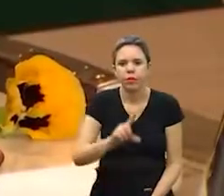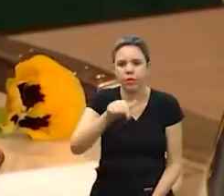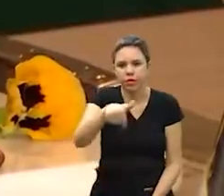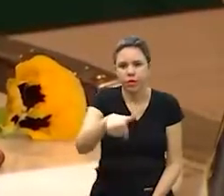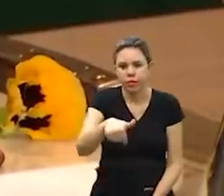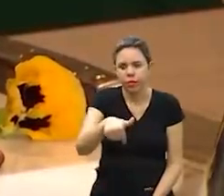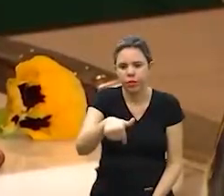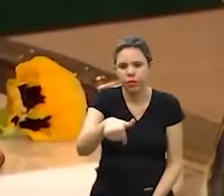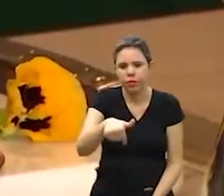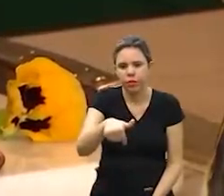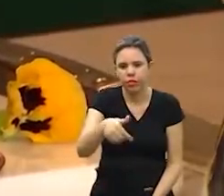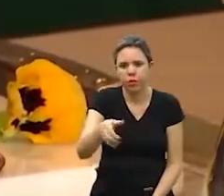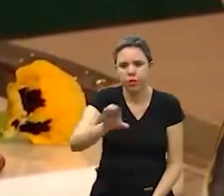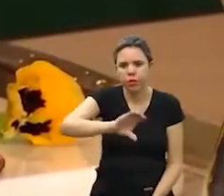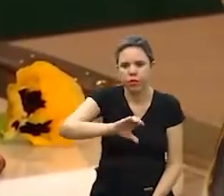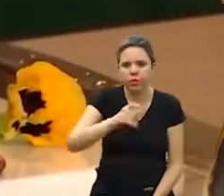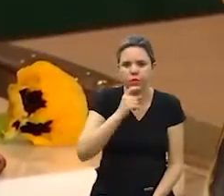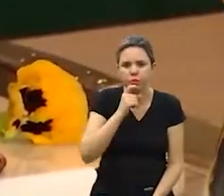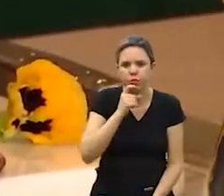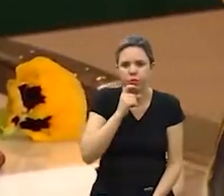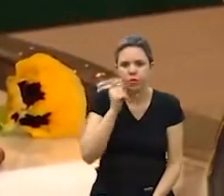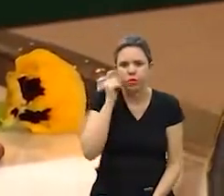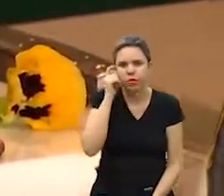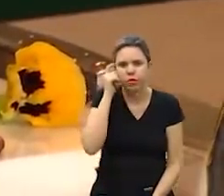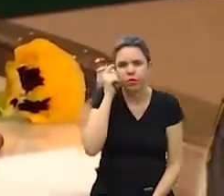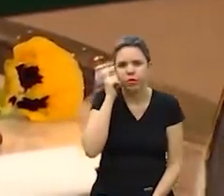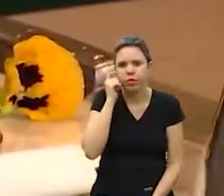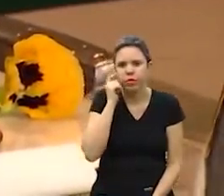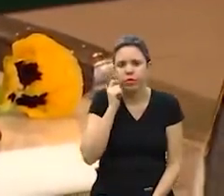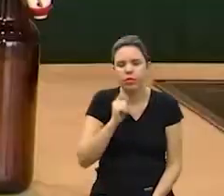Na sequência, coloque bastante gelo.